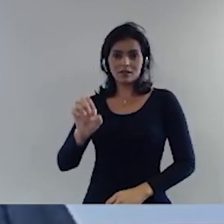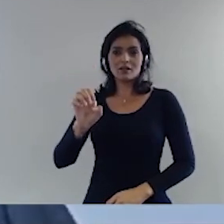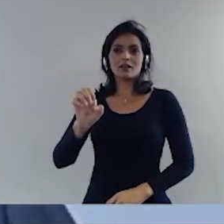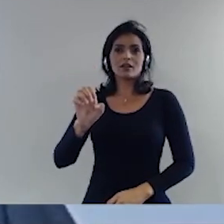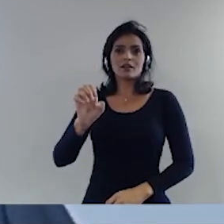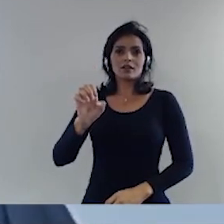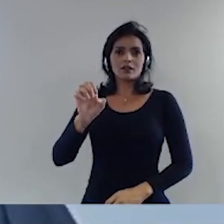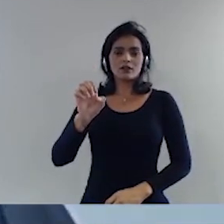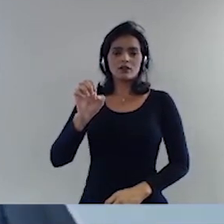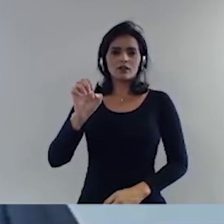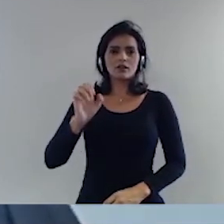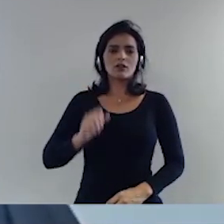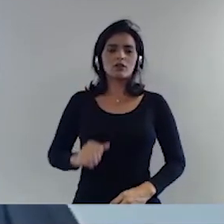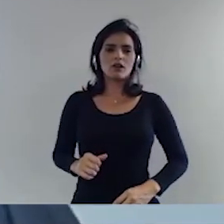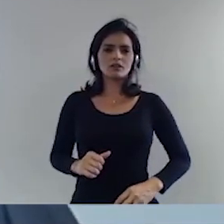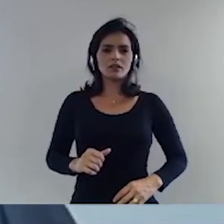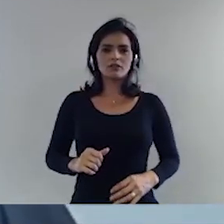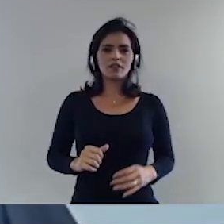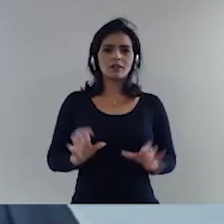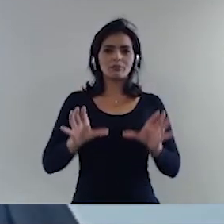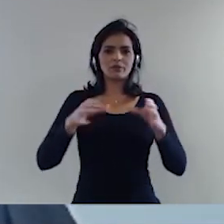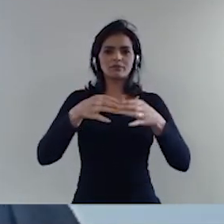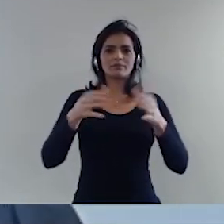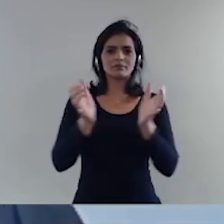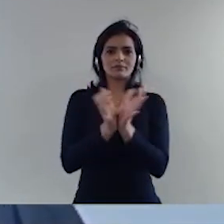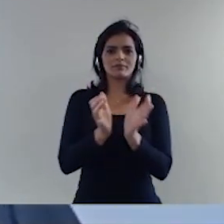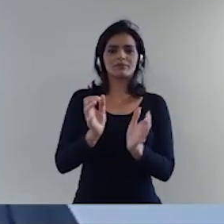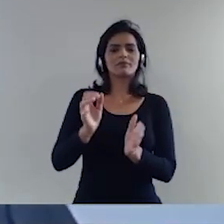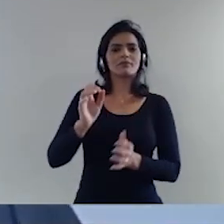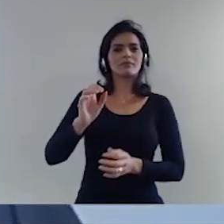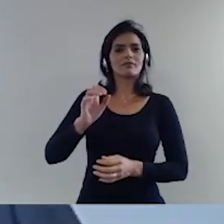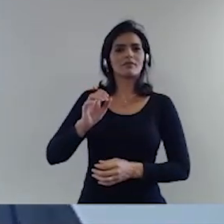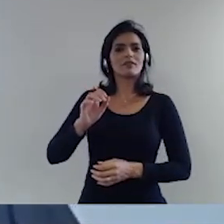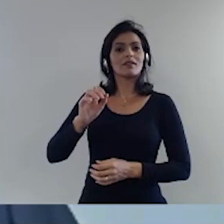parabéns, Escola Nacional de Advocacia, e o